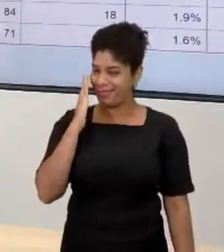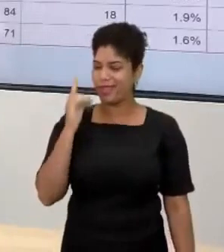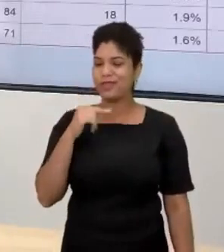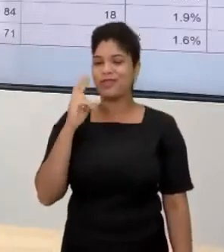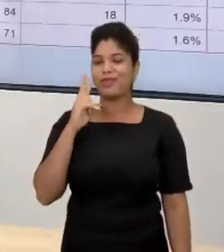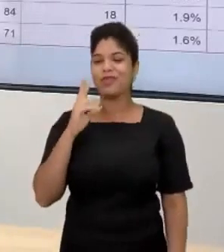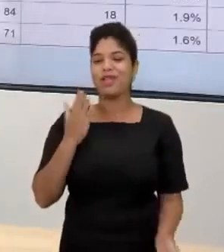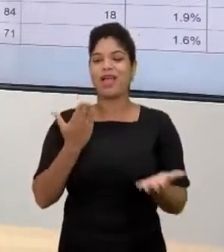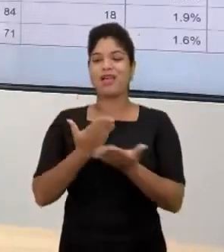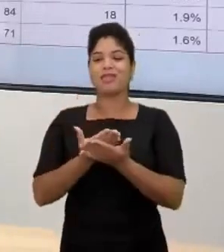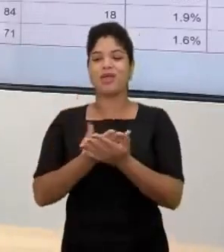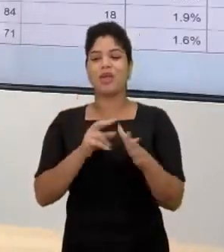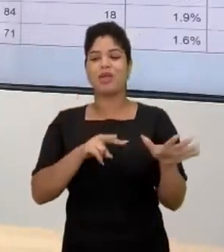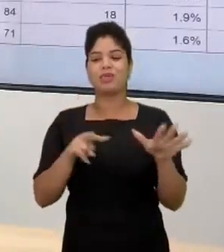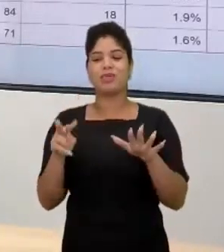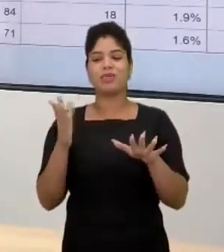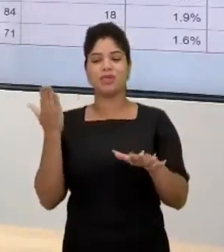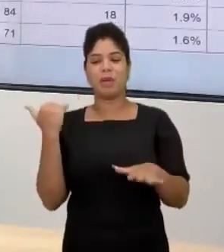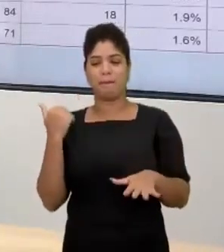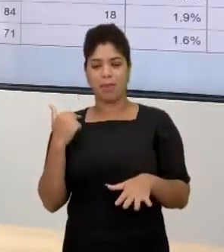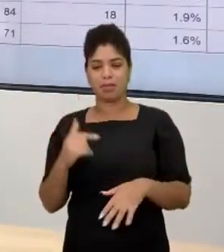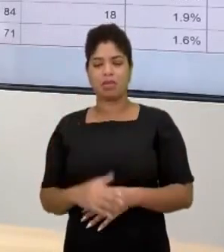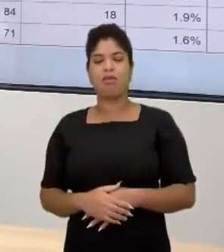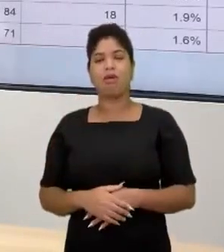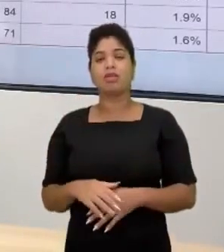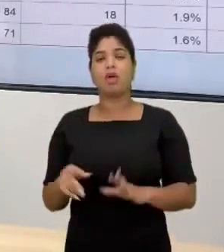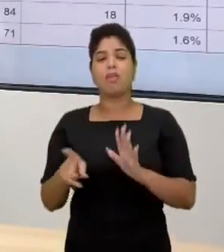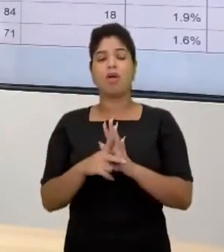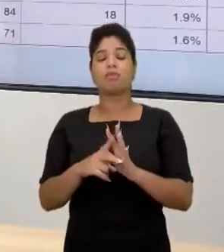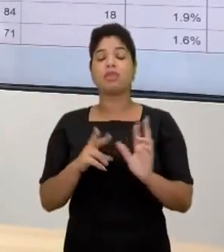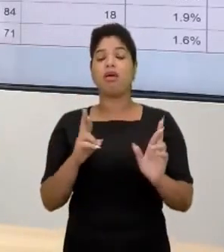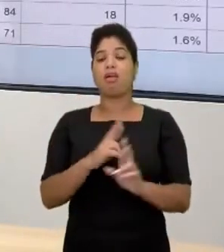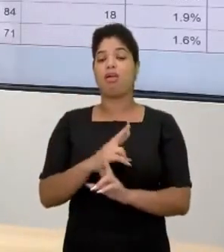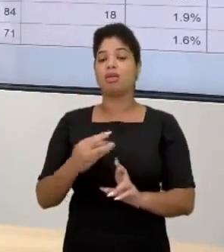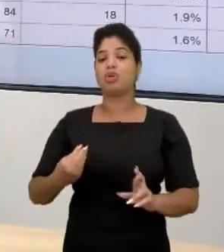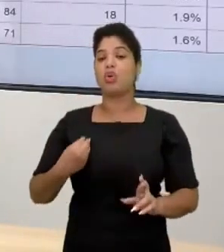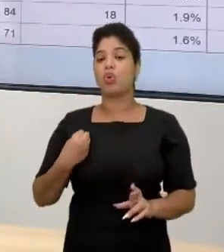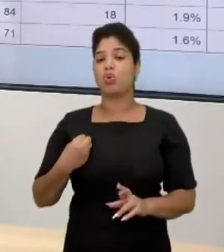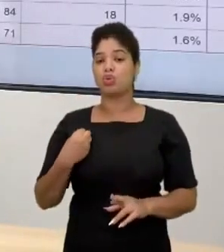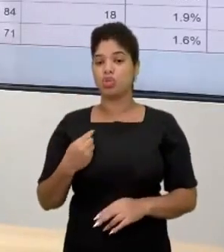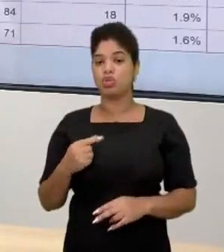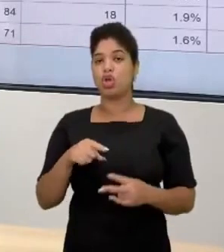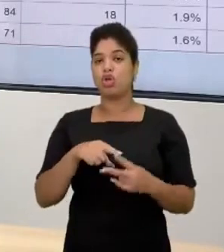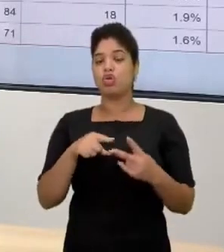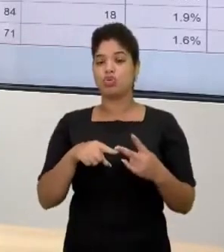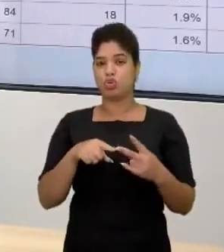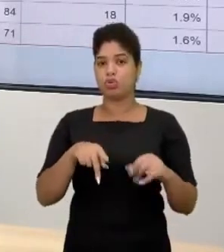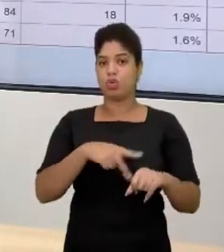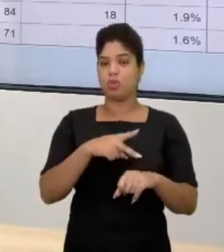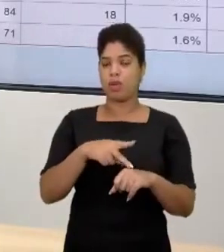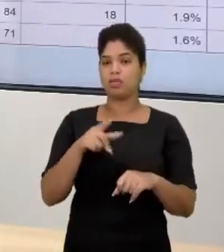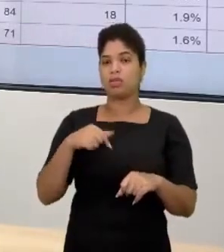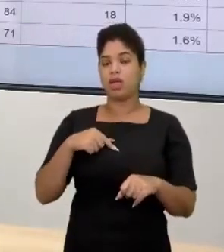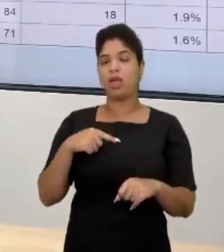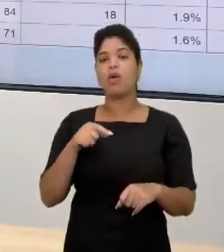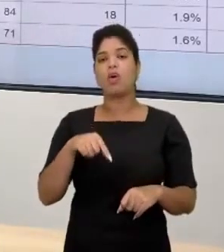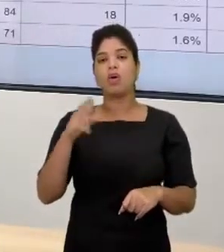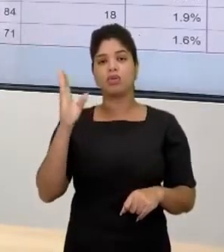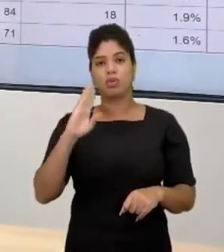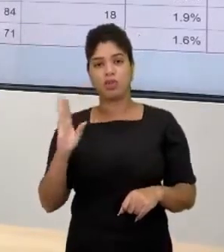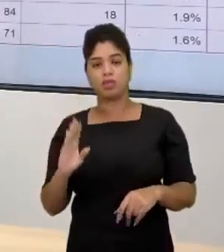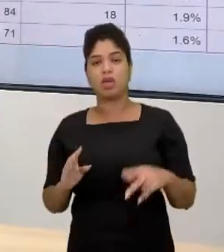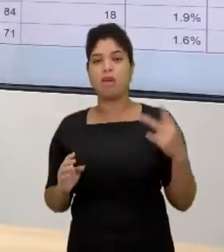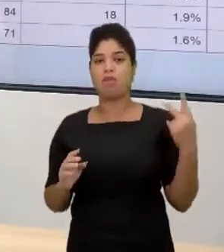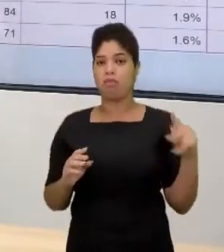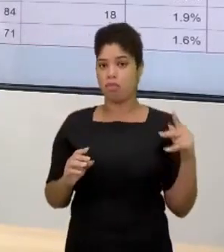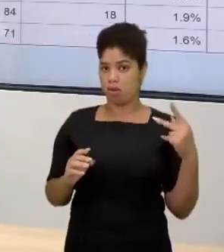na aula anterior a questão aí da relação bilateral, né, entre dois países, Brasil e Paraguai, na qual